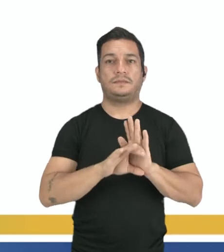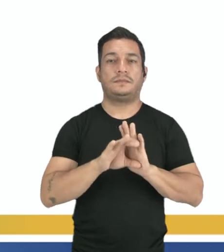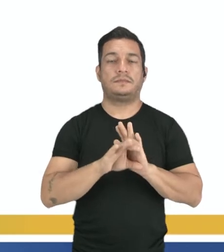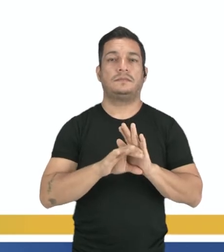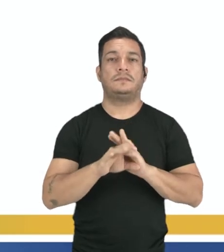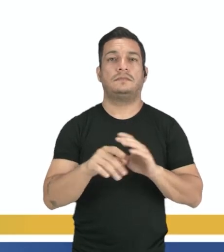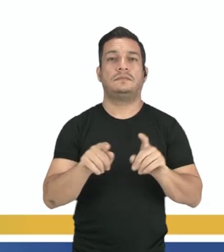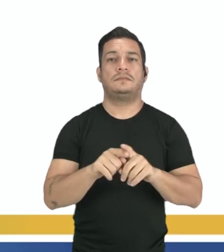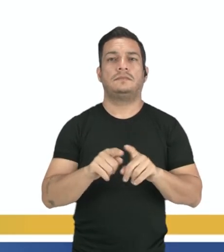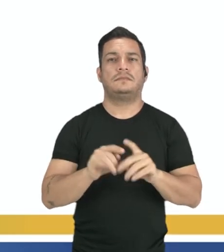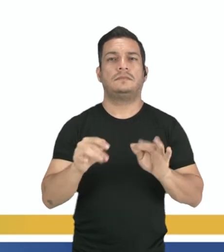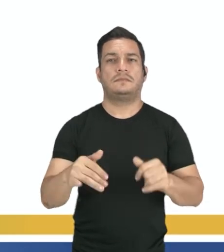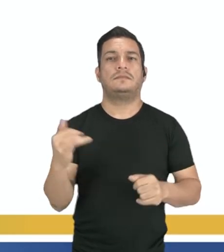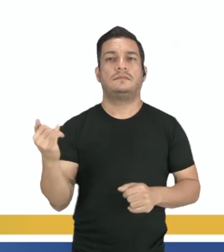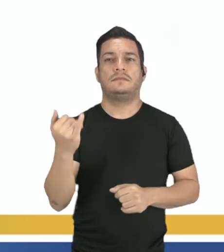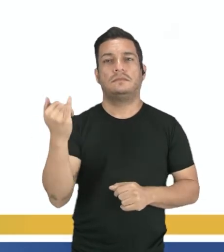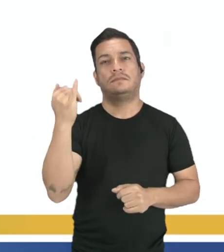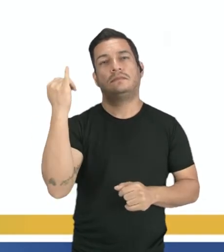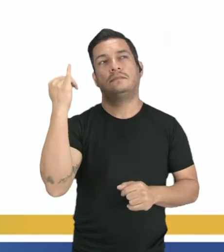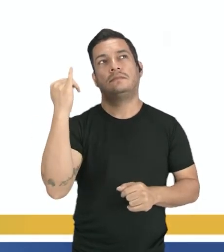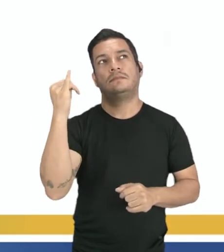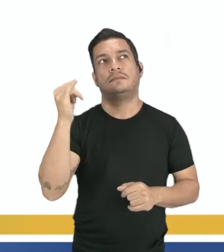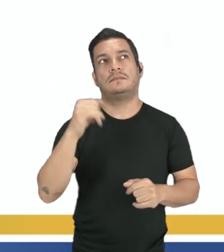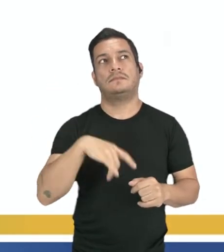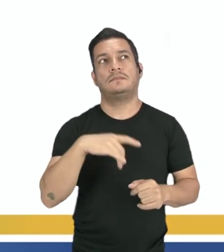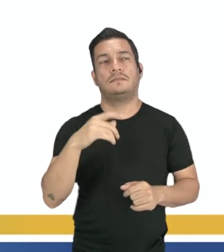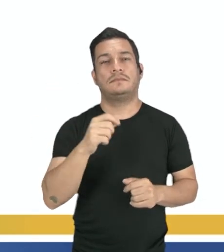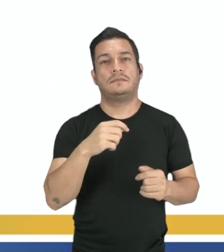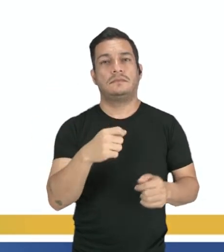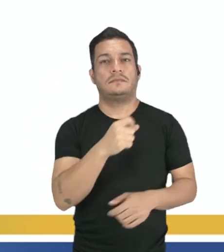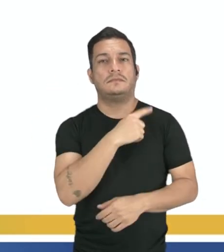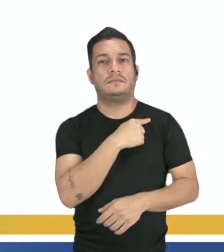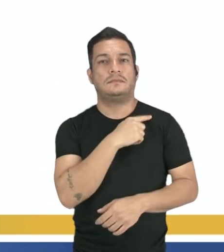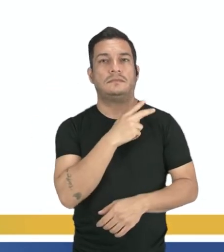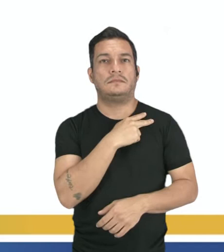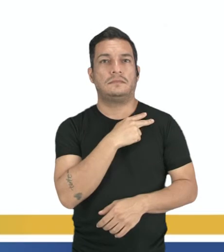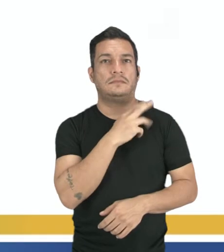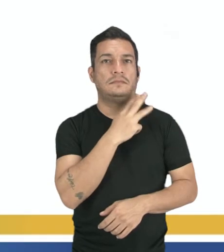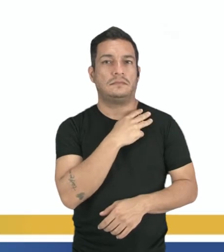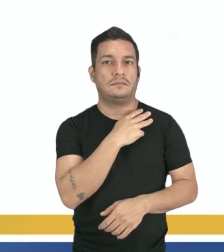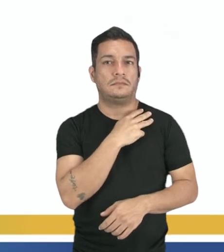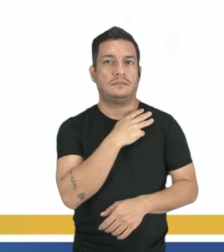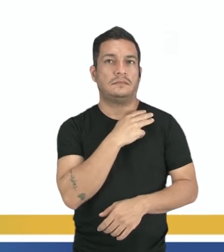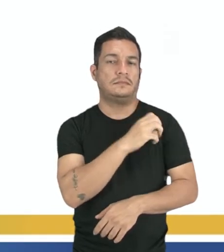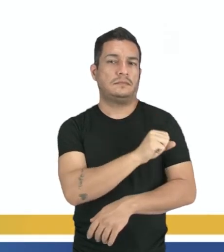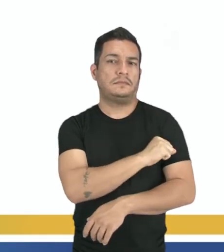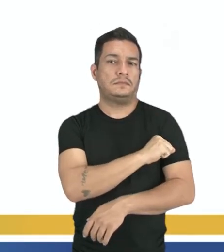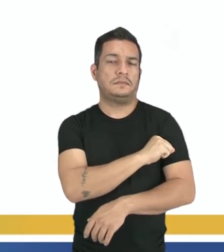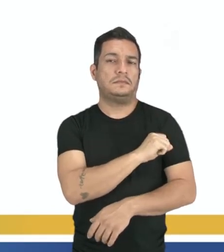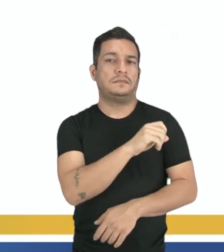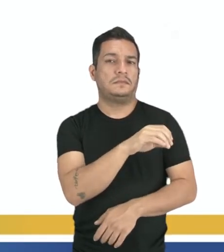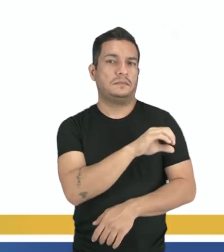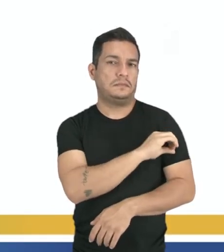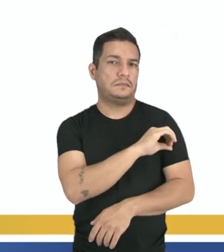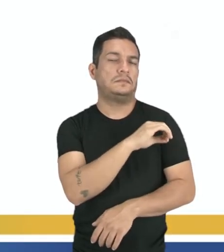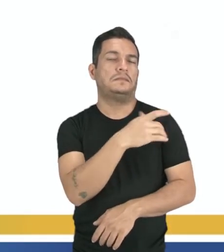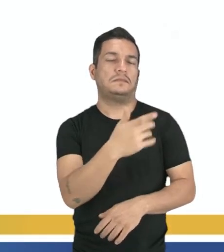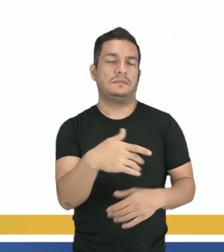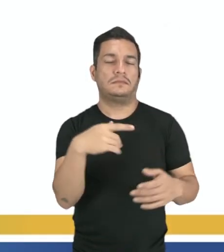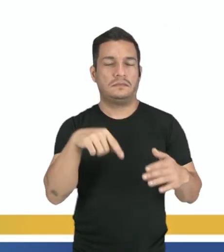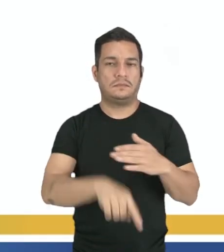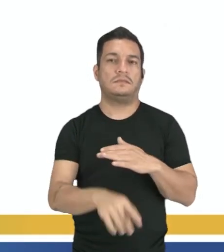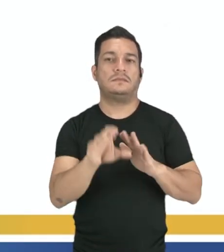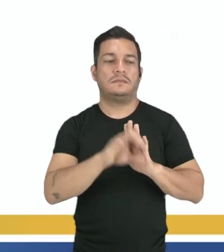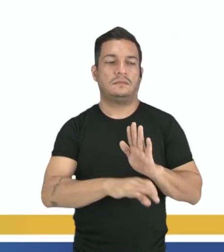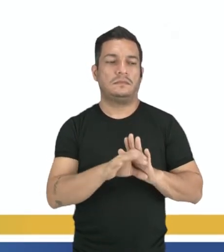né, todos serão muito importantes nas séries seguintes, né, quando vocês realmente se aprofundarem um pouco mais no conteúdo. Por